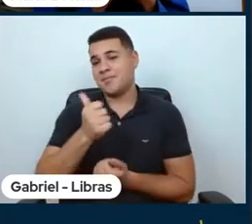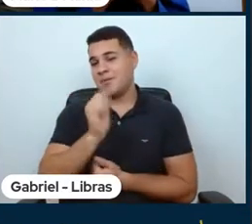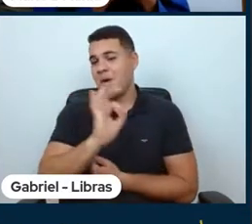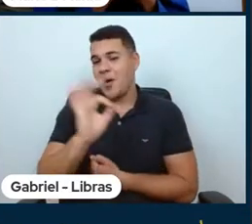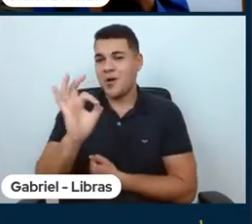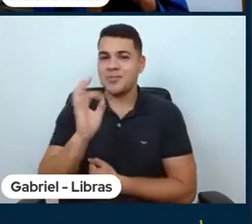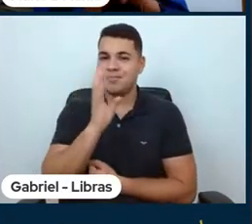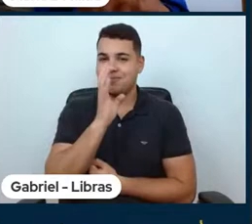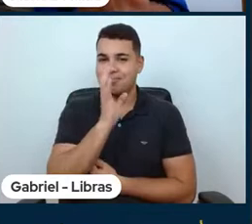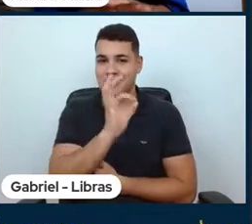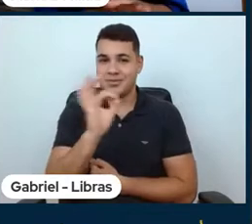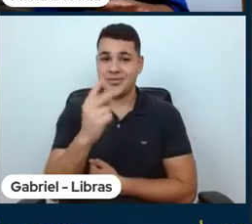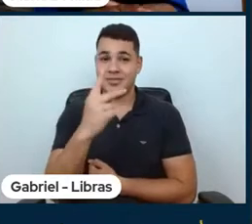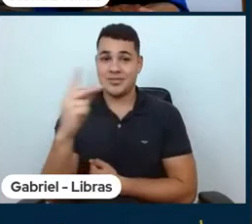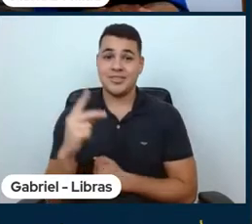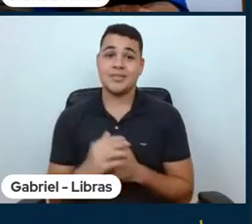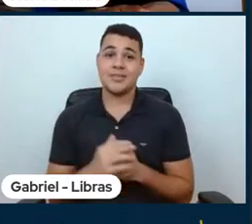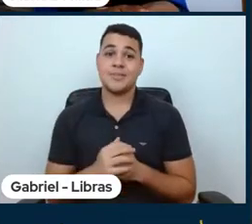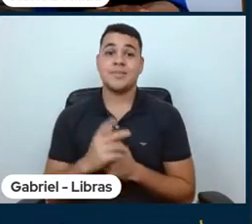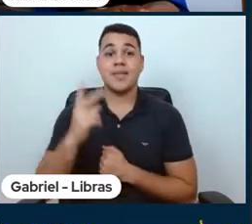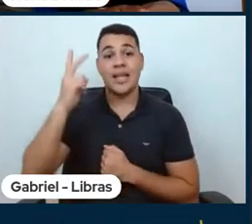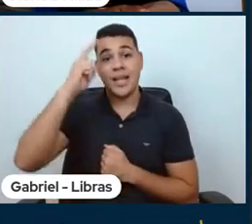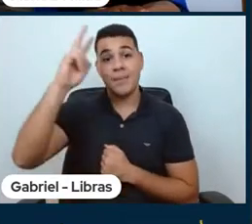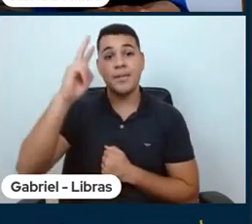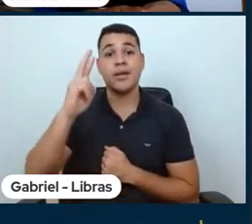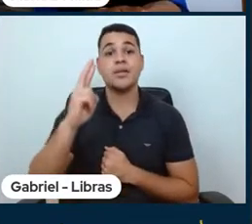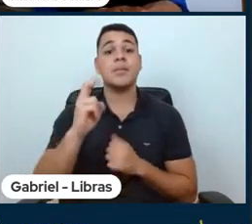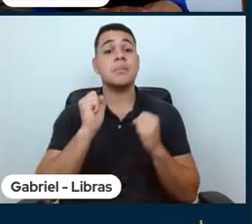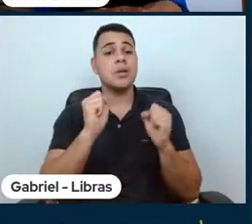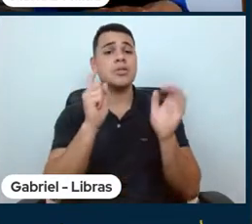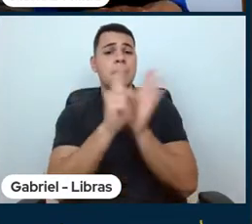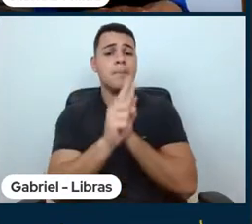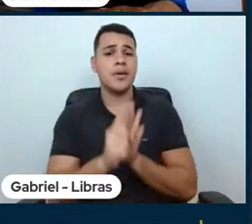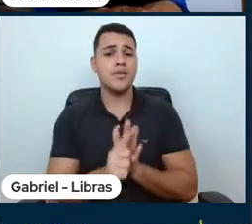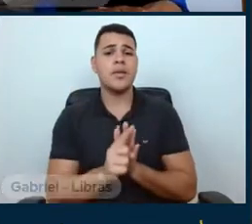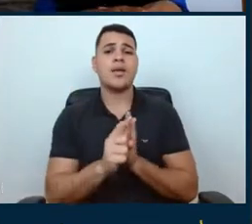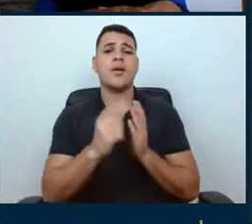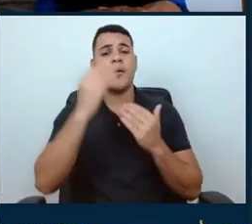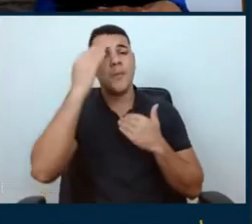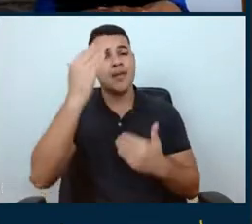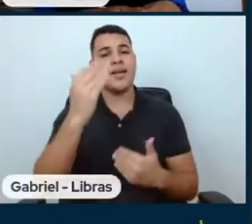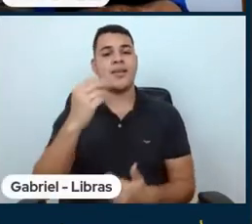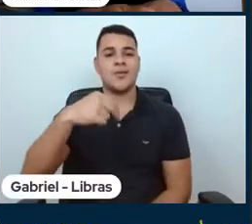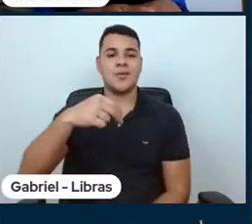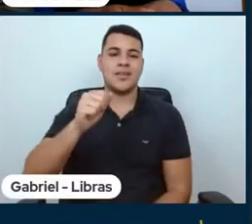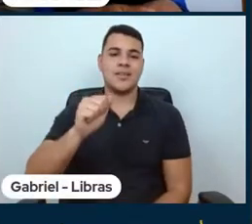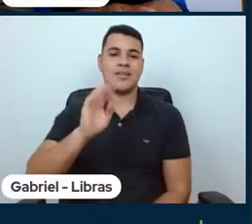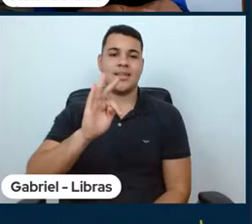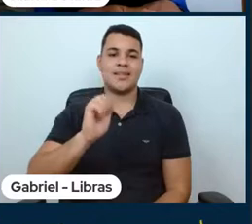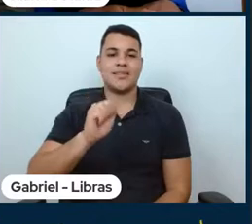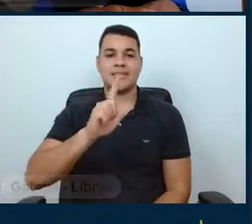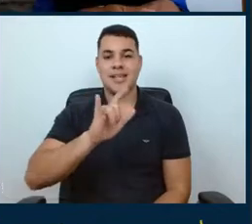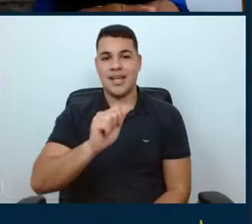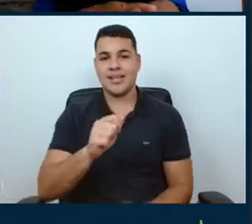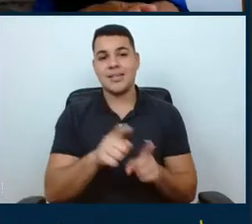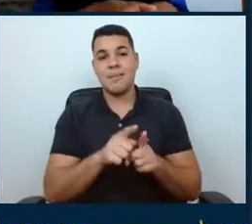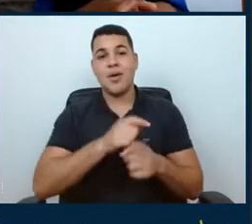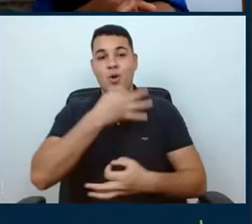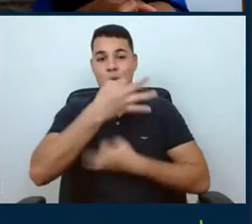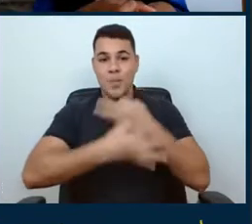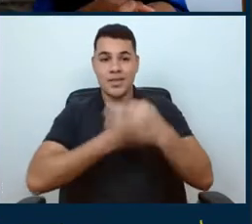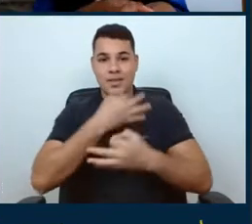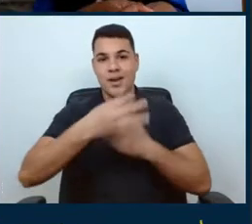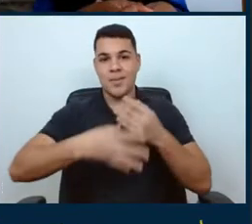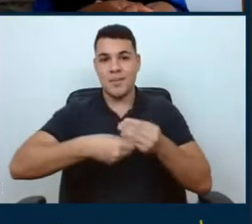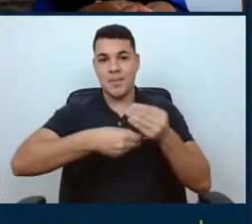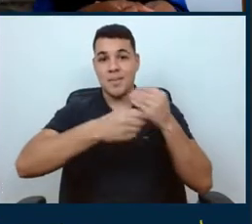bola. Gente, lembrando que a gente está aberto a perguntas, tá? Então, obrigado, Natália, pela pergunta e pelos comentários. E a gente está olhando